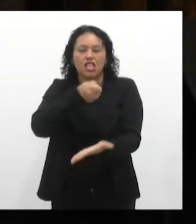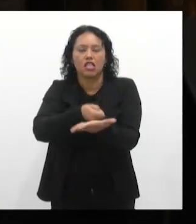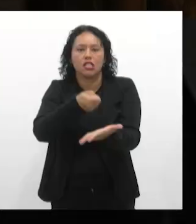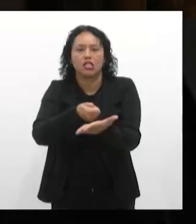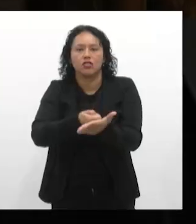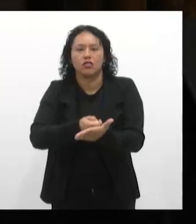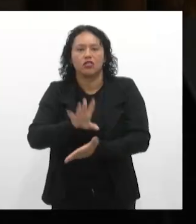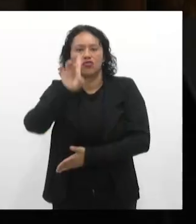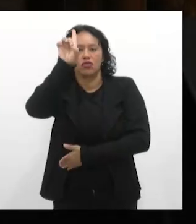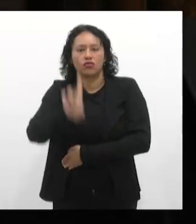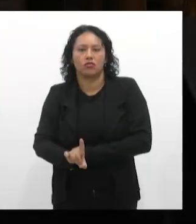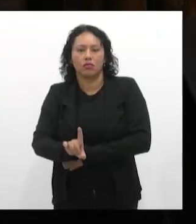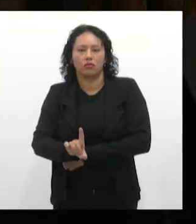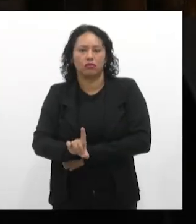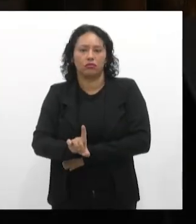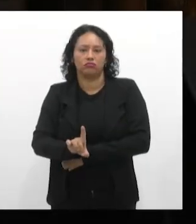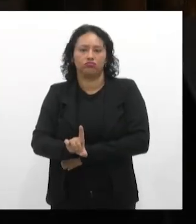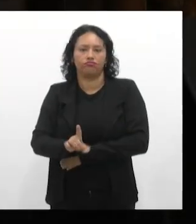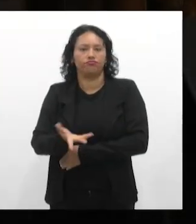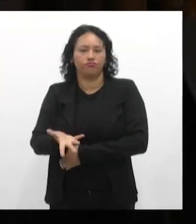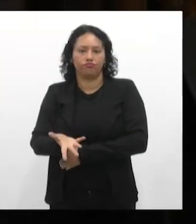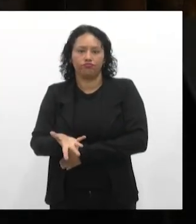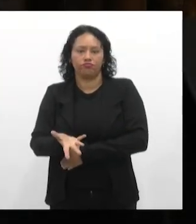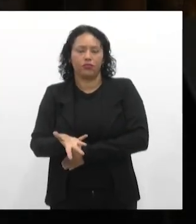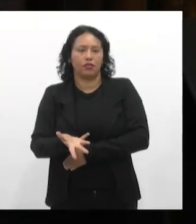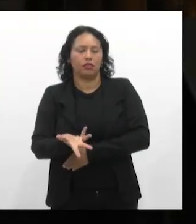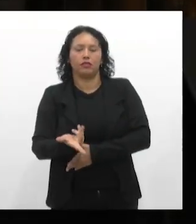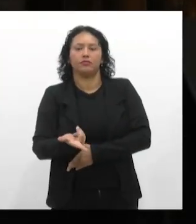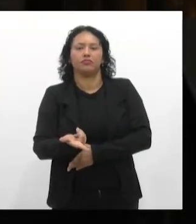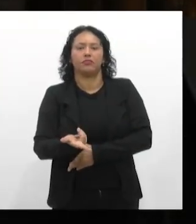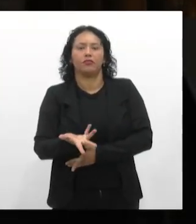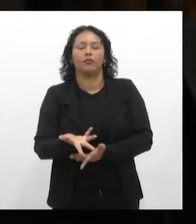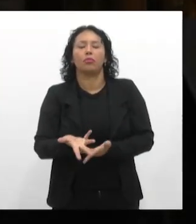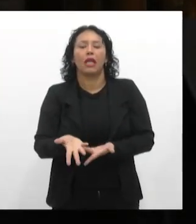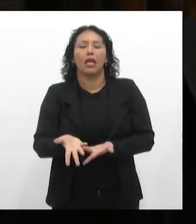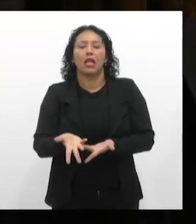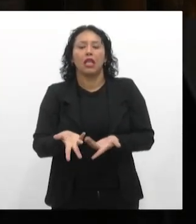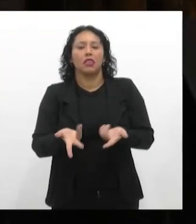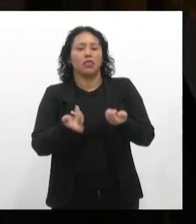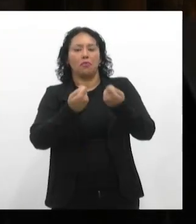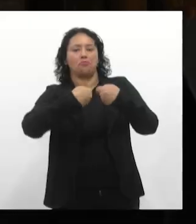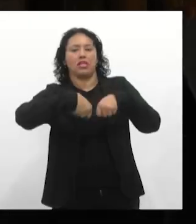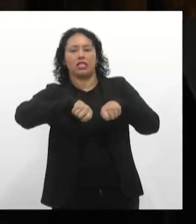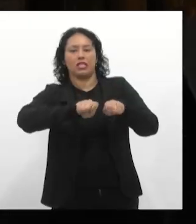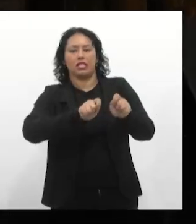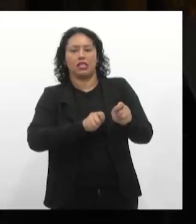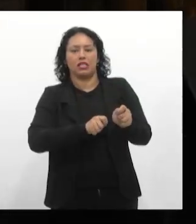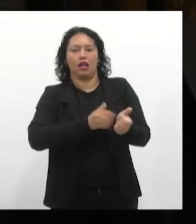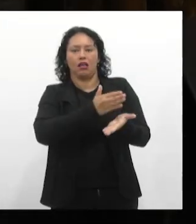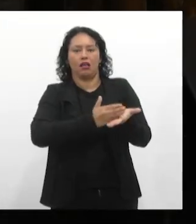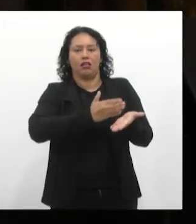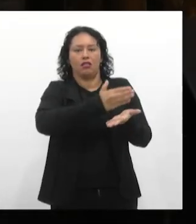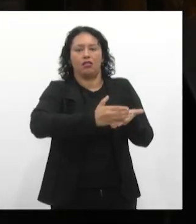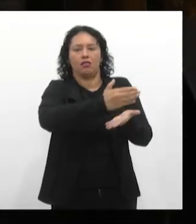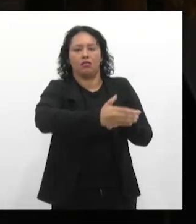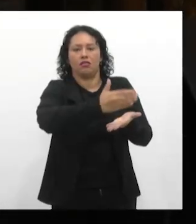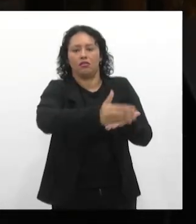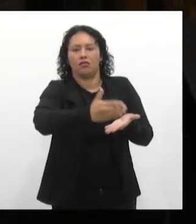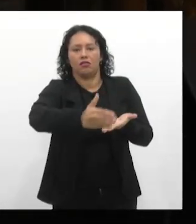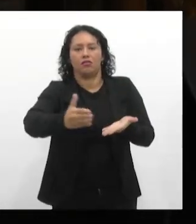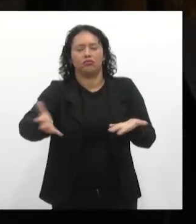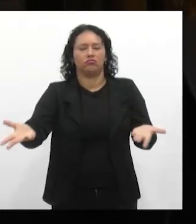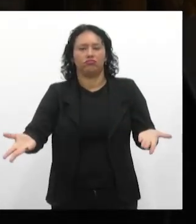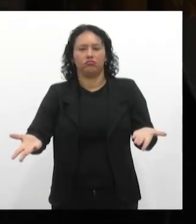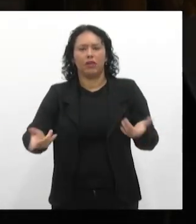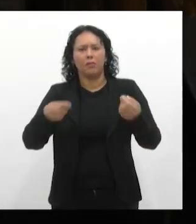seus direitos. Ele não necessita partilhar nada. Necessita, sim,